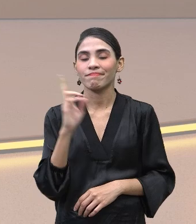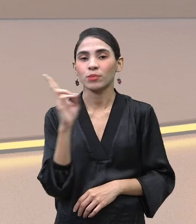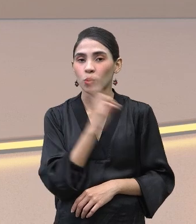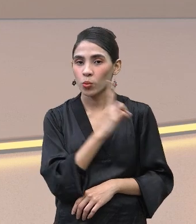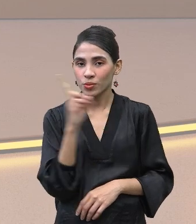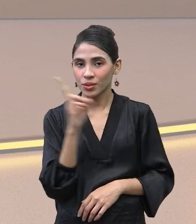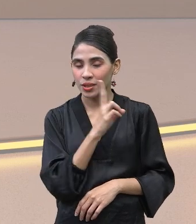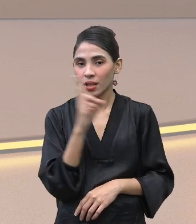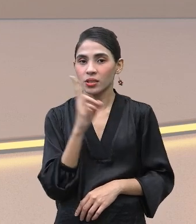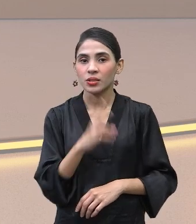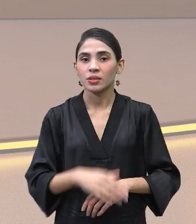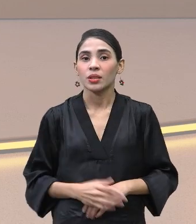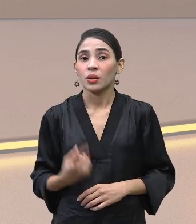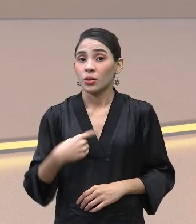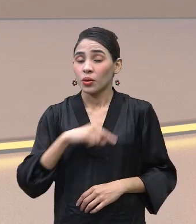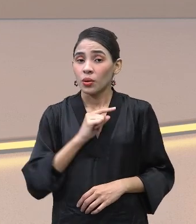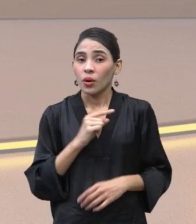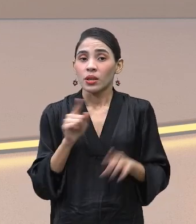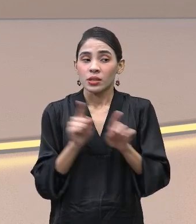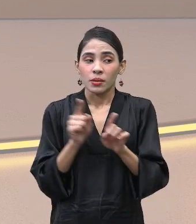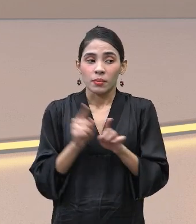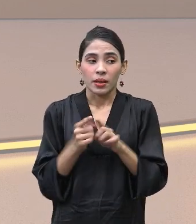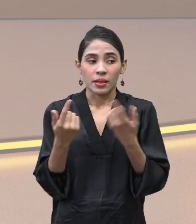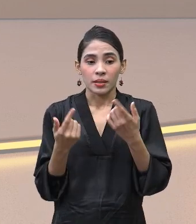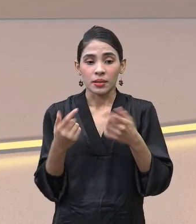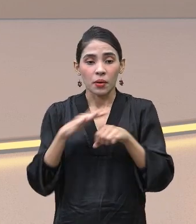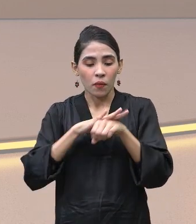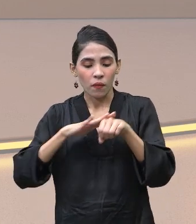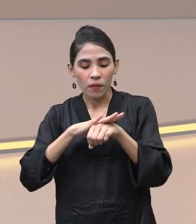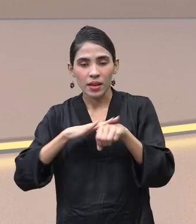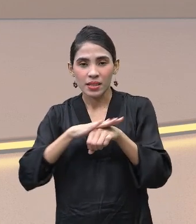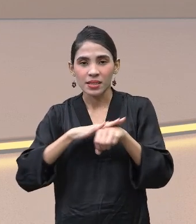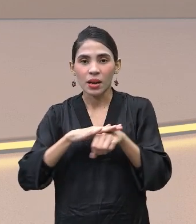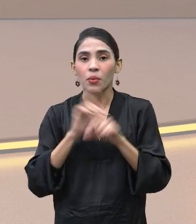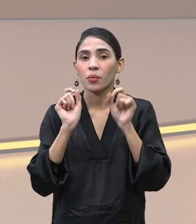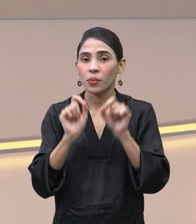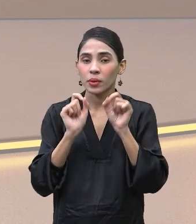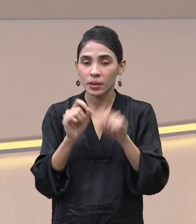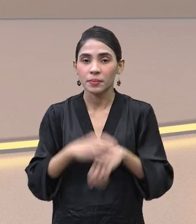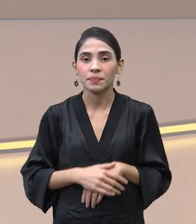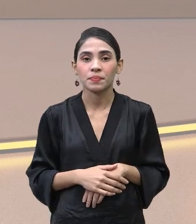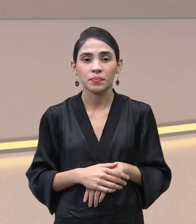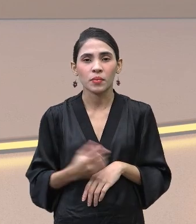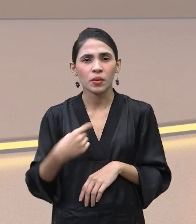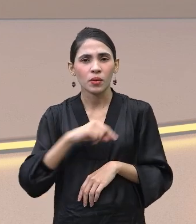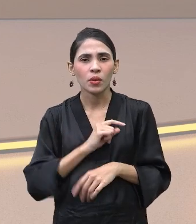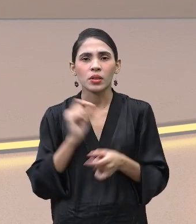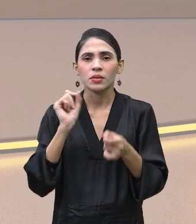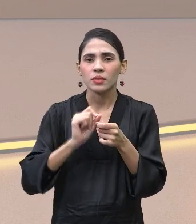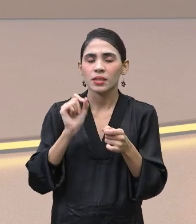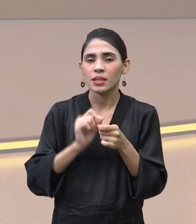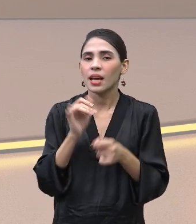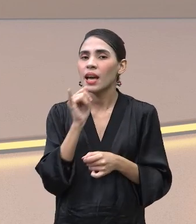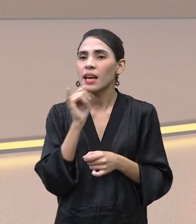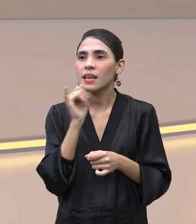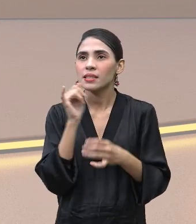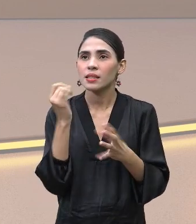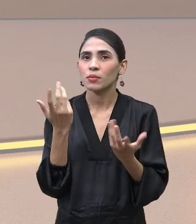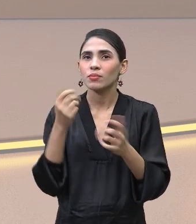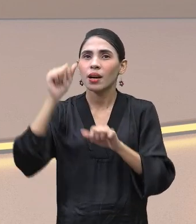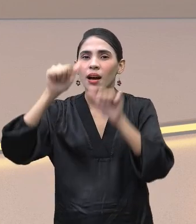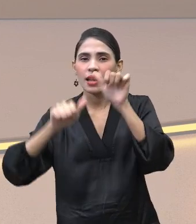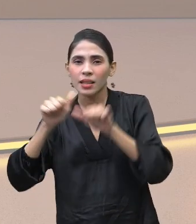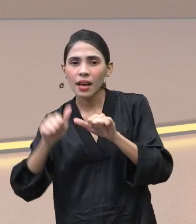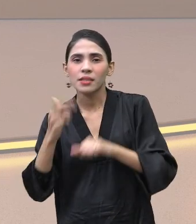necessário, a gente vai falar aqui durante a aula, é extremamente necessário a gente fazer, essa